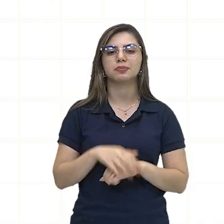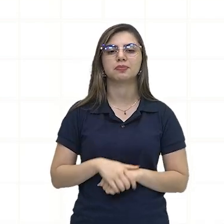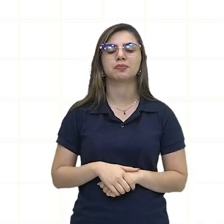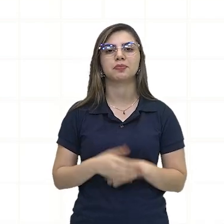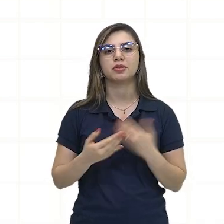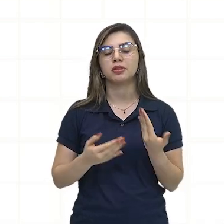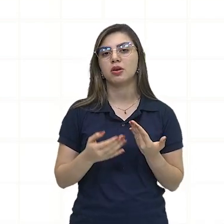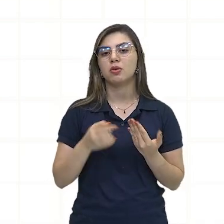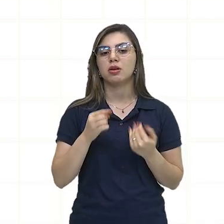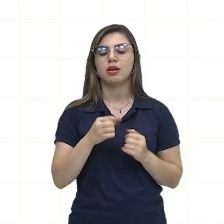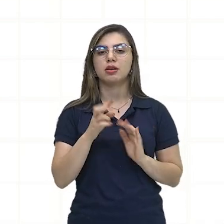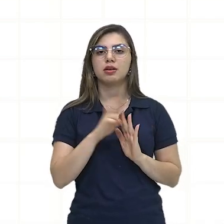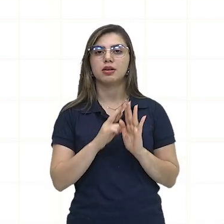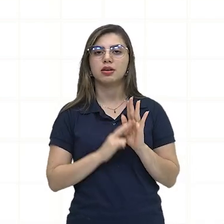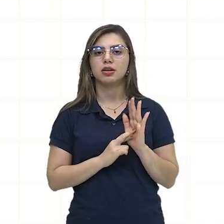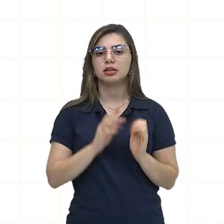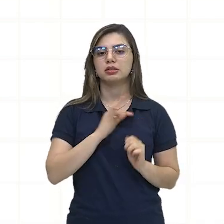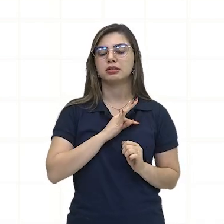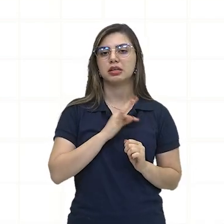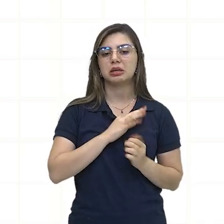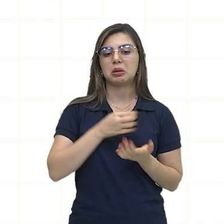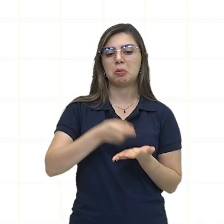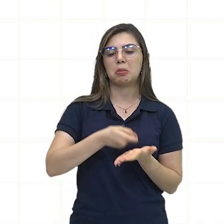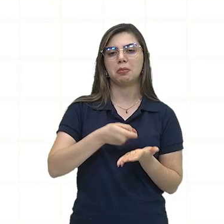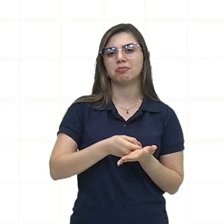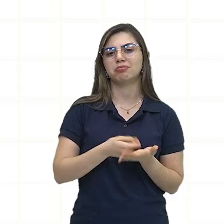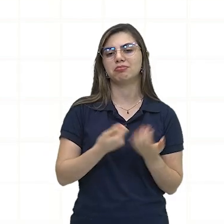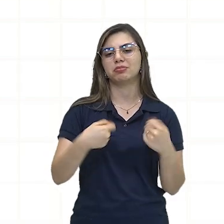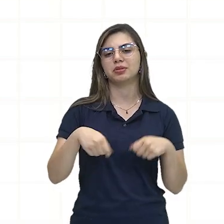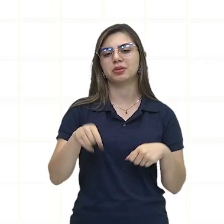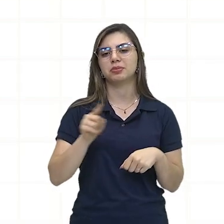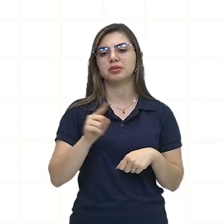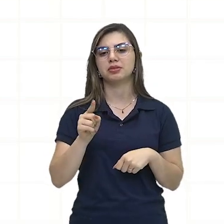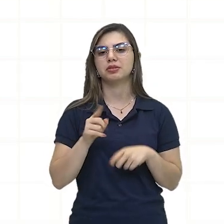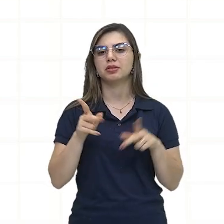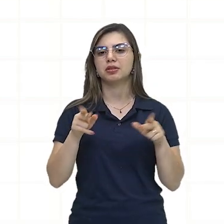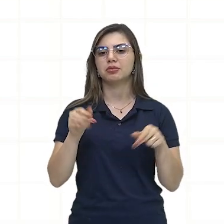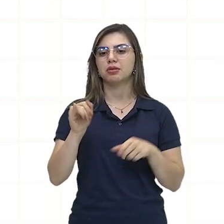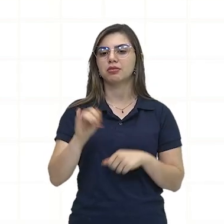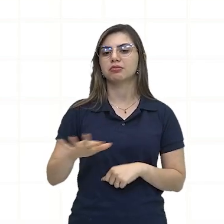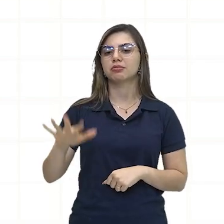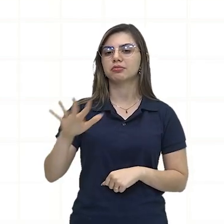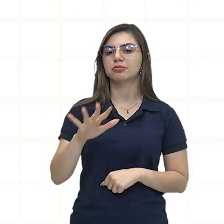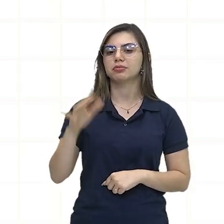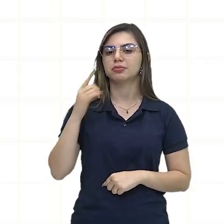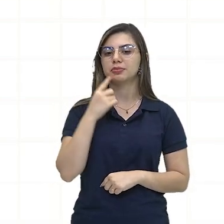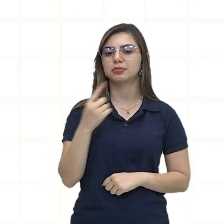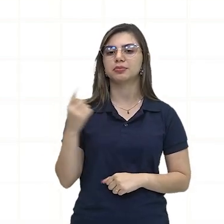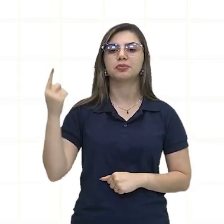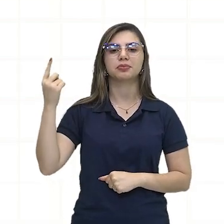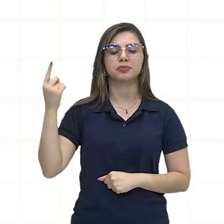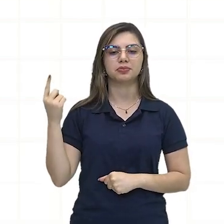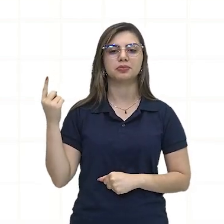tem rigor técnico e você faz ali de forma simples à mão. Aqui para vocês um